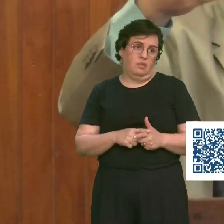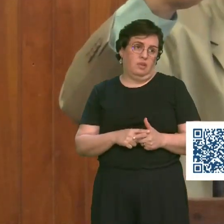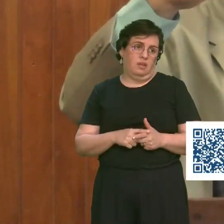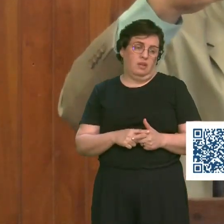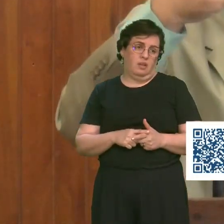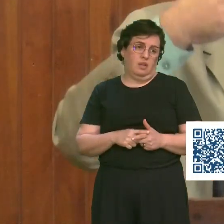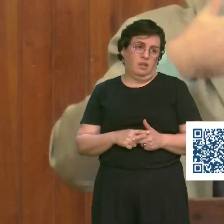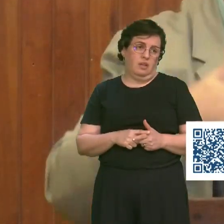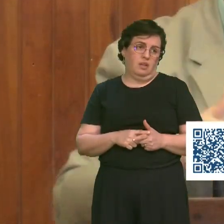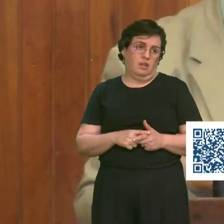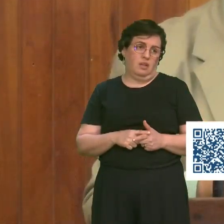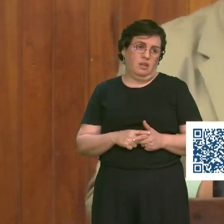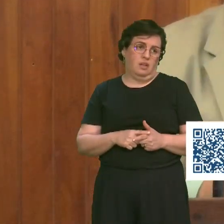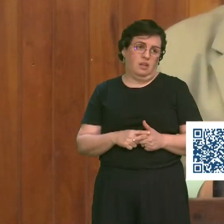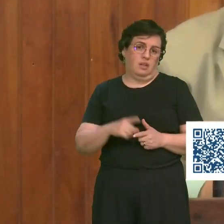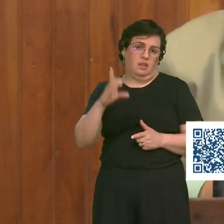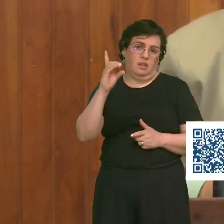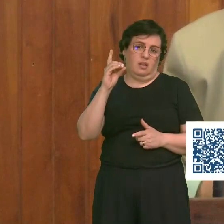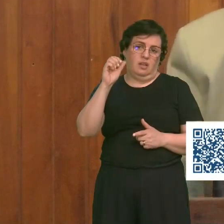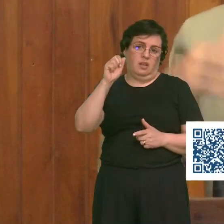público Daniela Bueno